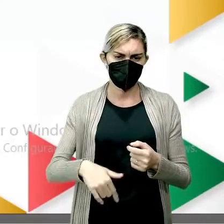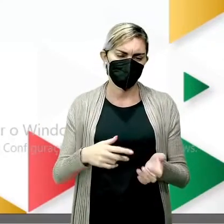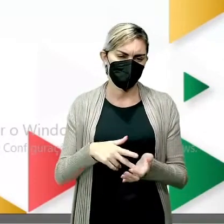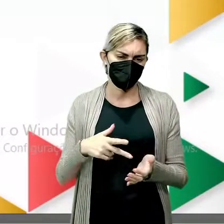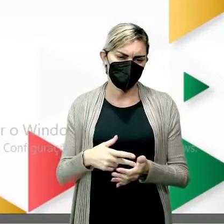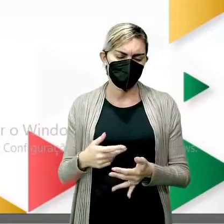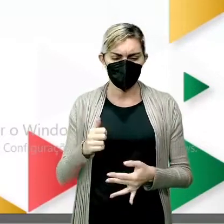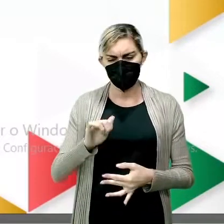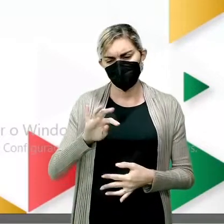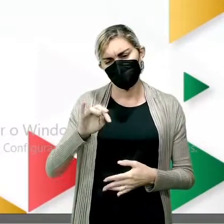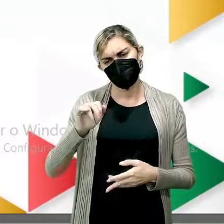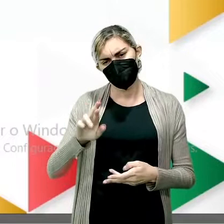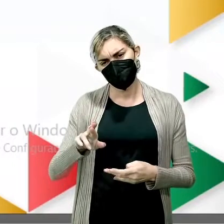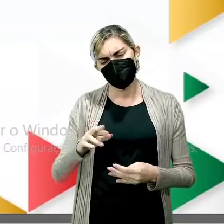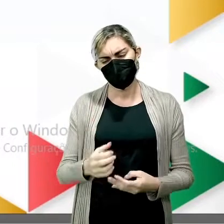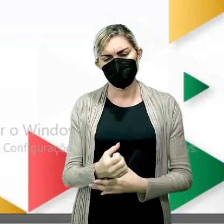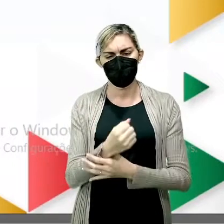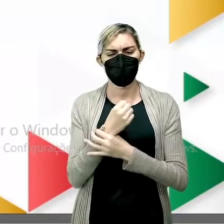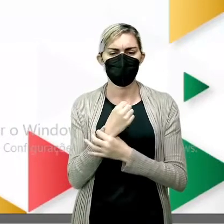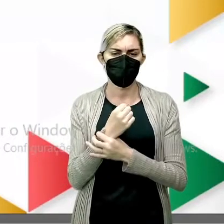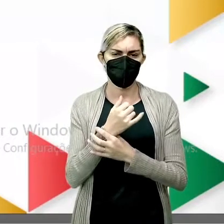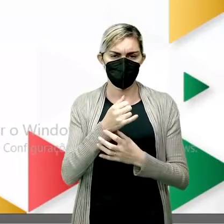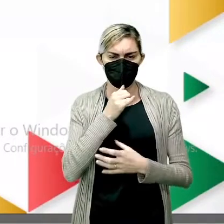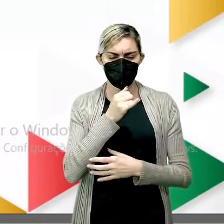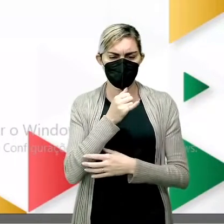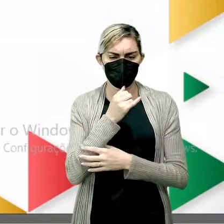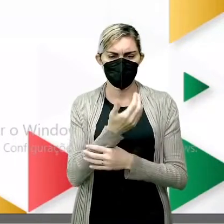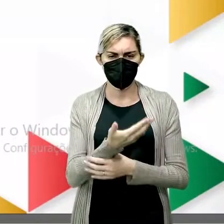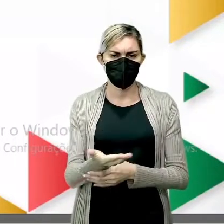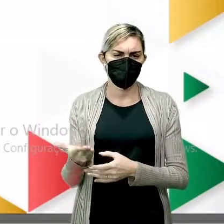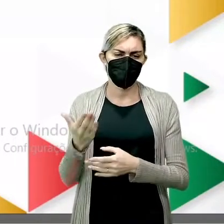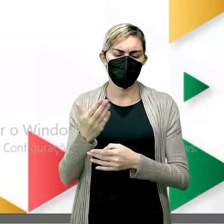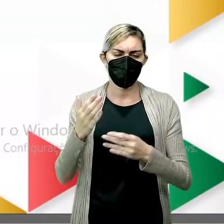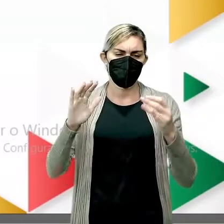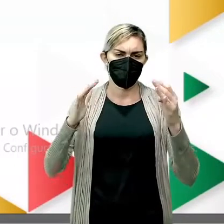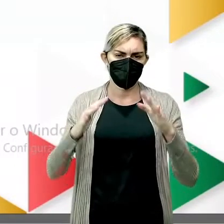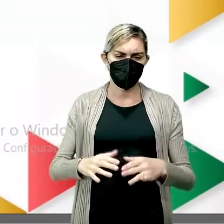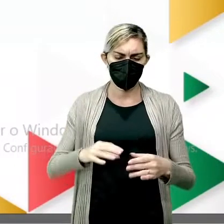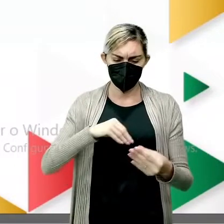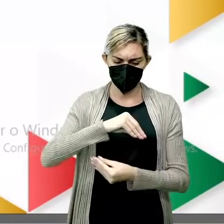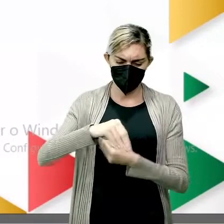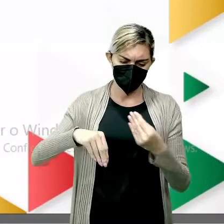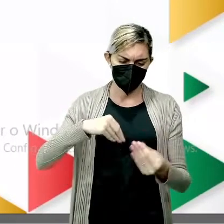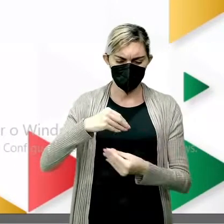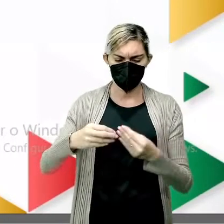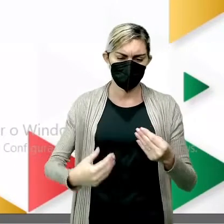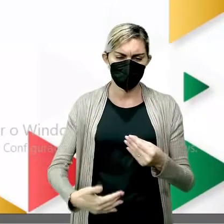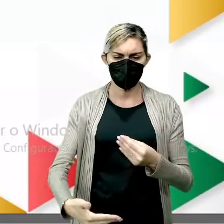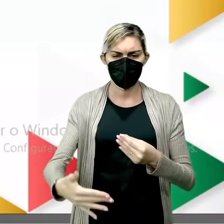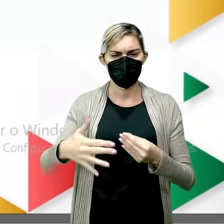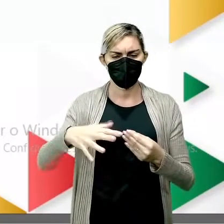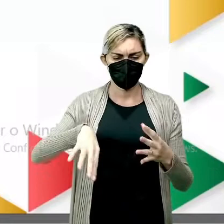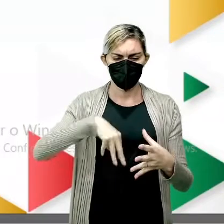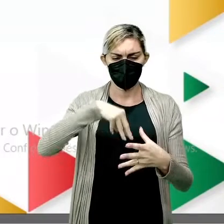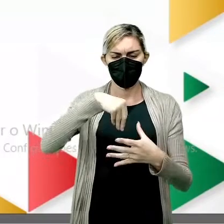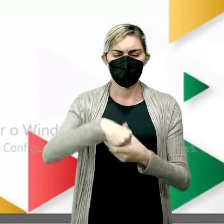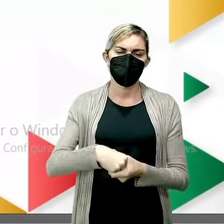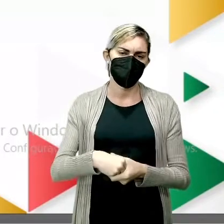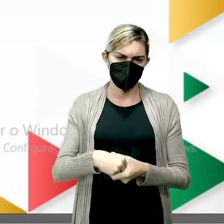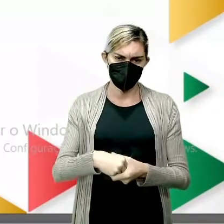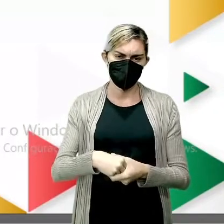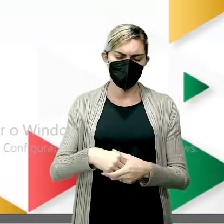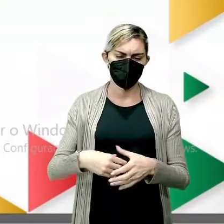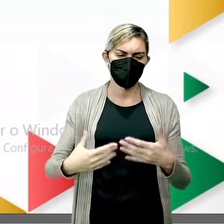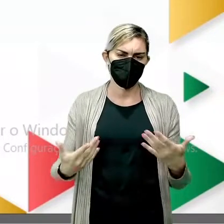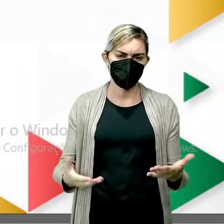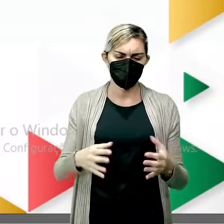ela vai atuar garantindo, por exemplo, a quebra de substâncias que foram englobadas pela célula e também de